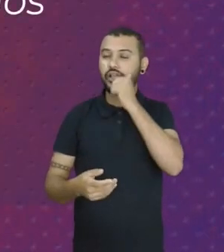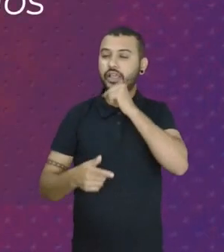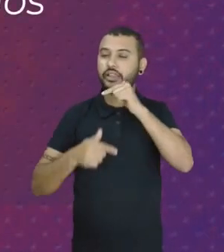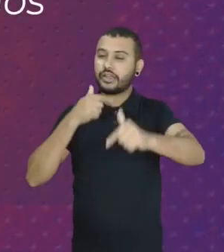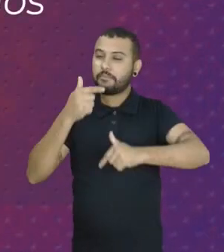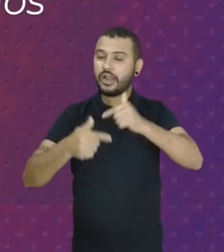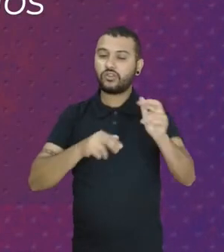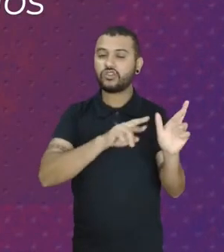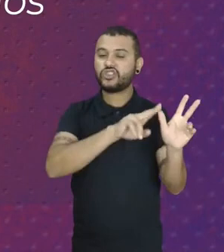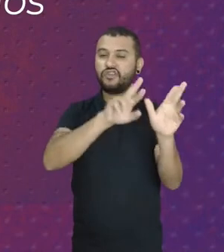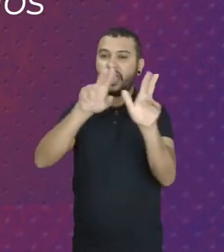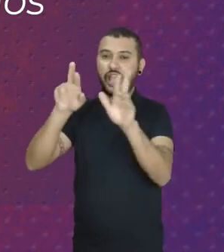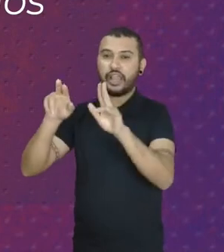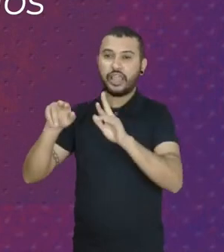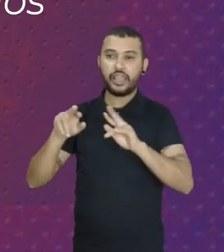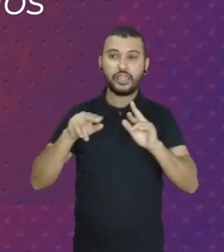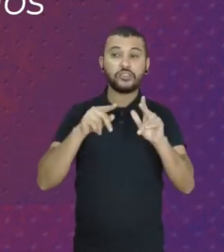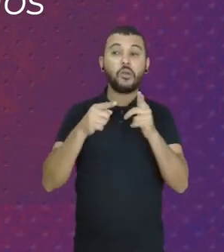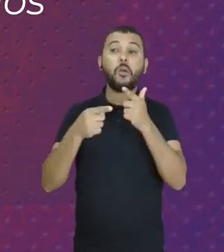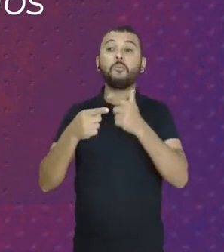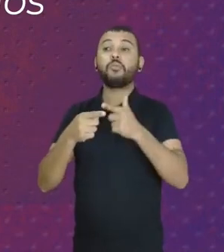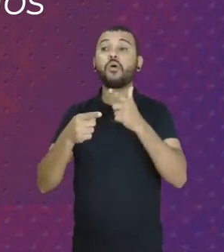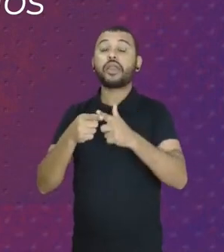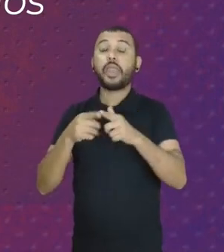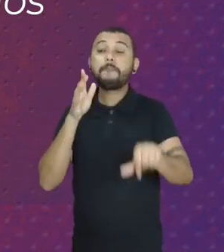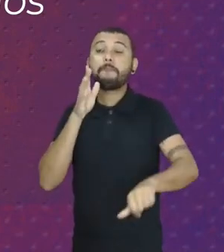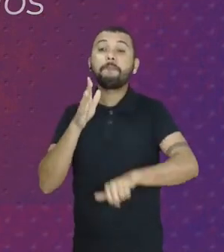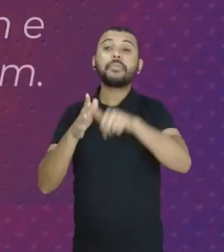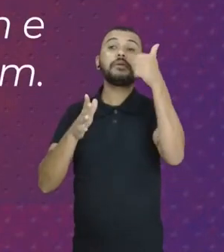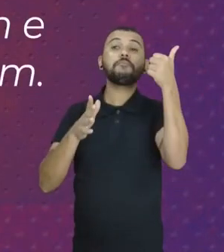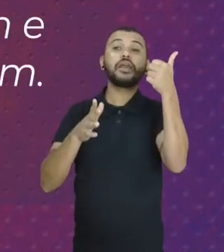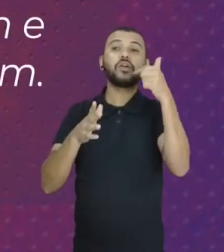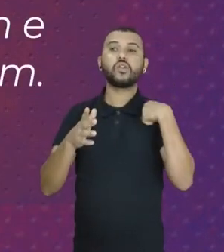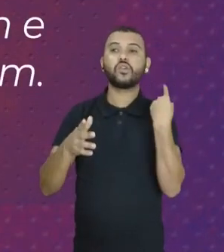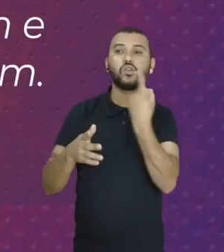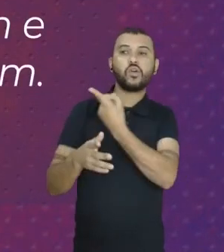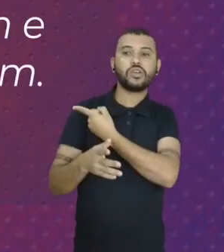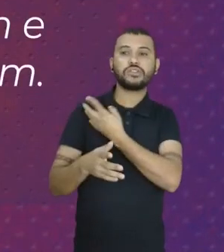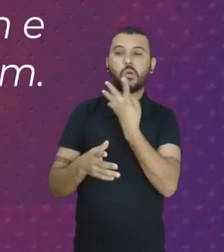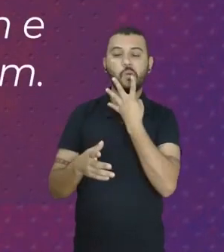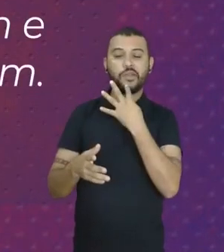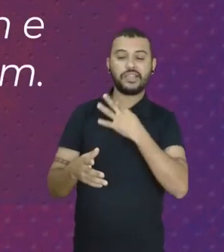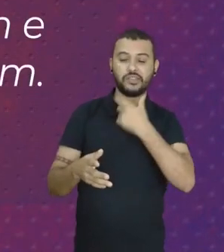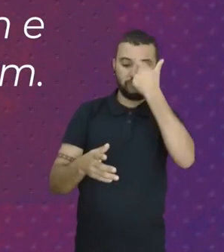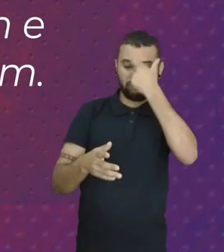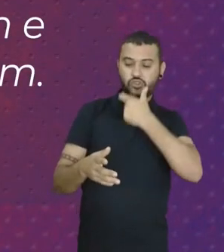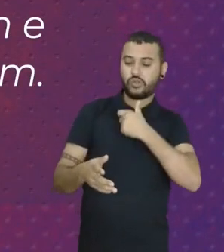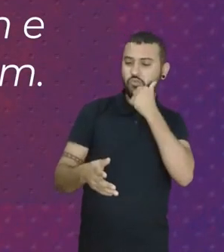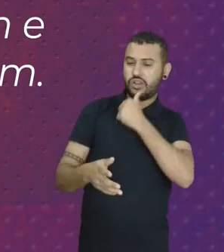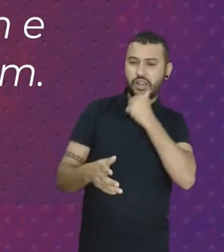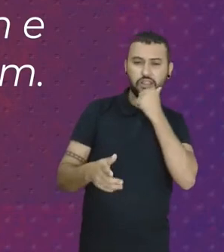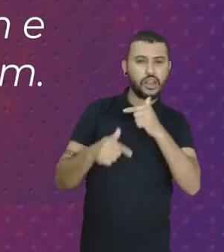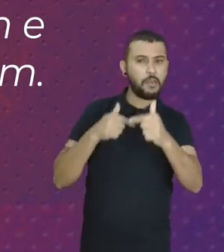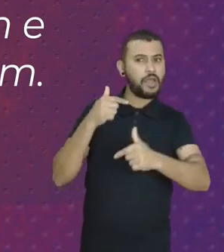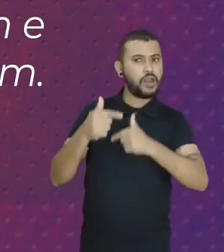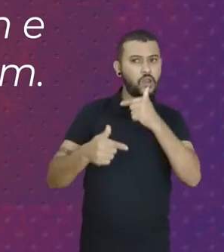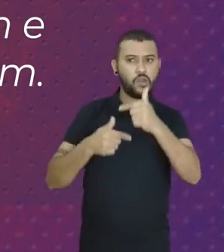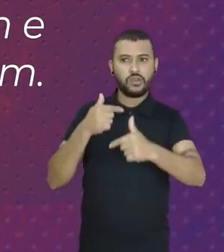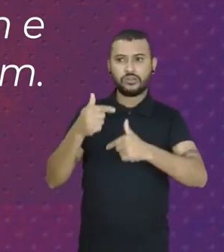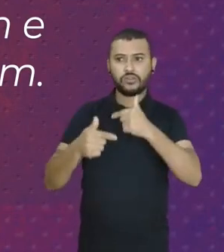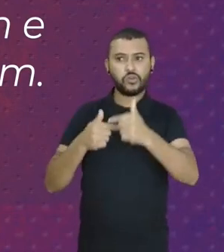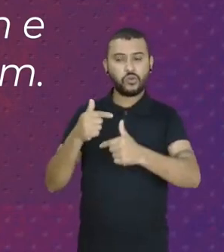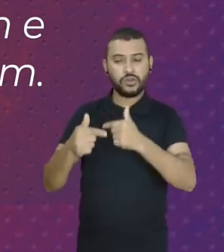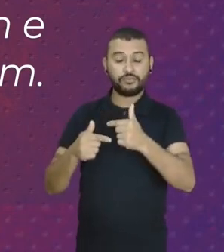diferentes das outras. Somos diferentes, em primeiro lugar, porque não nos reconhecem como trabalhadoras quando trabalhamos em